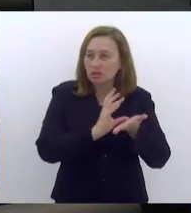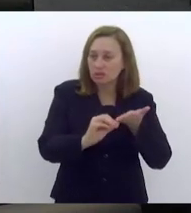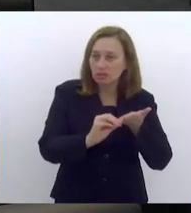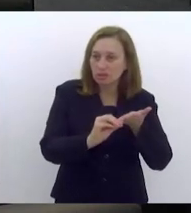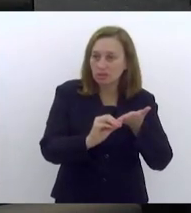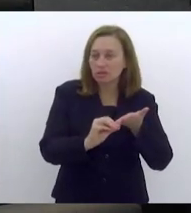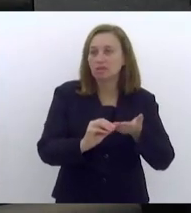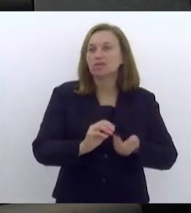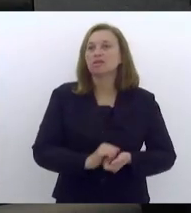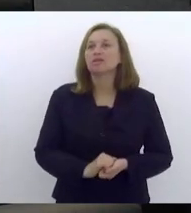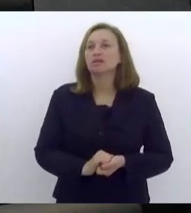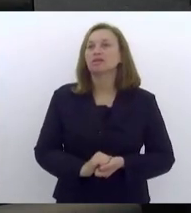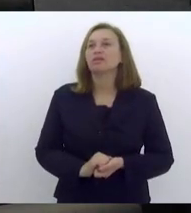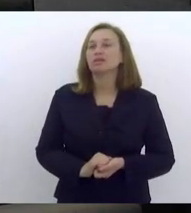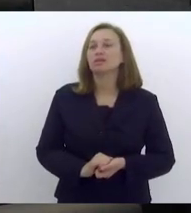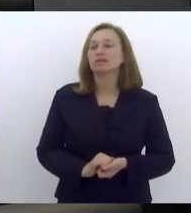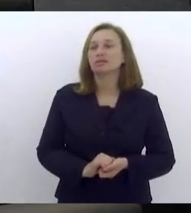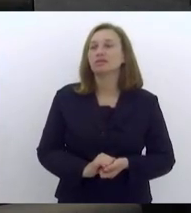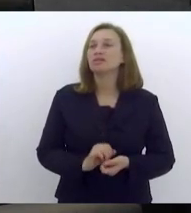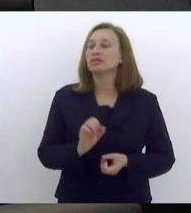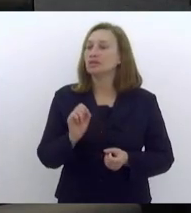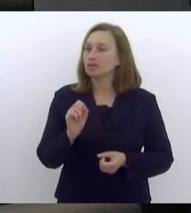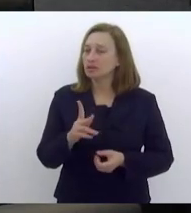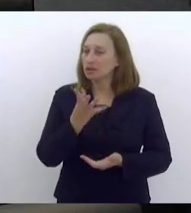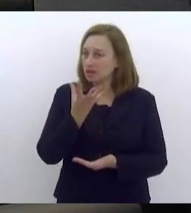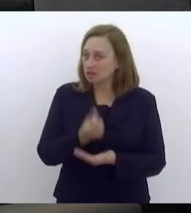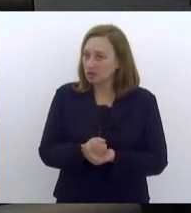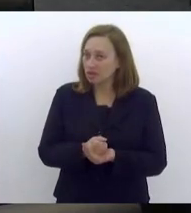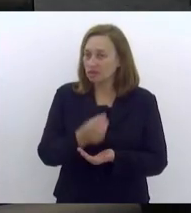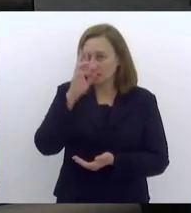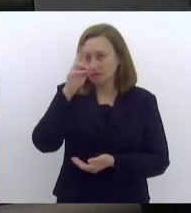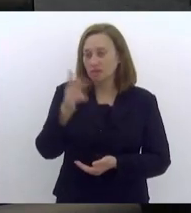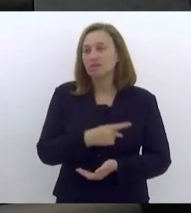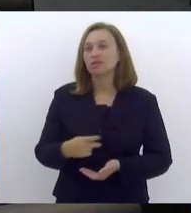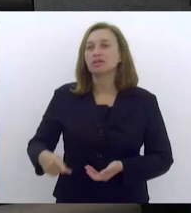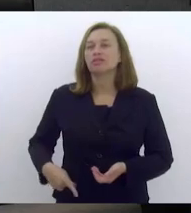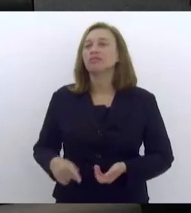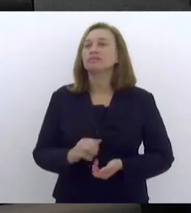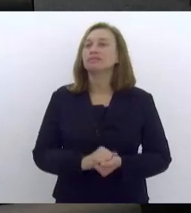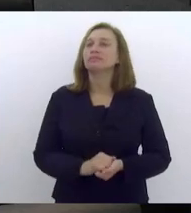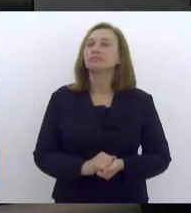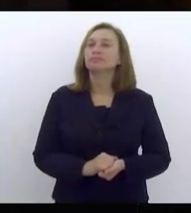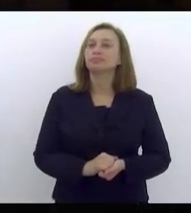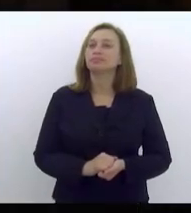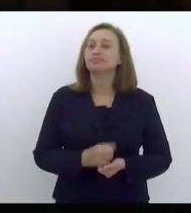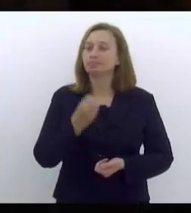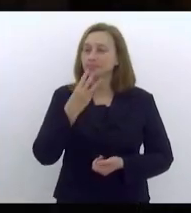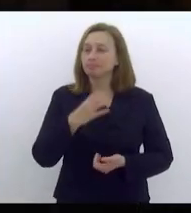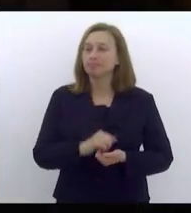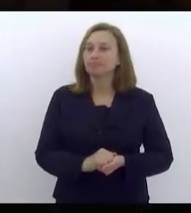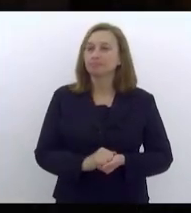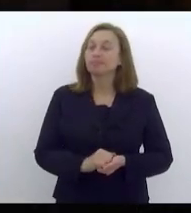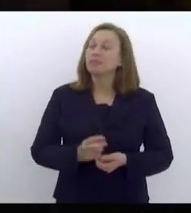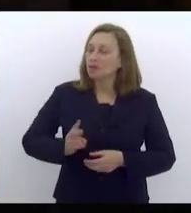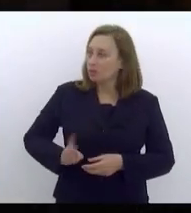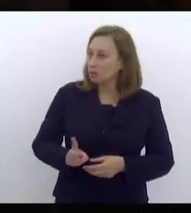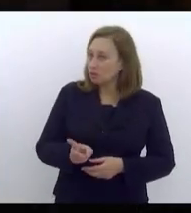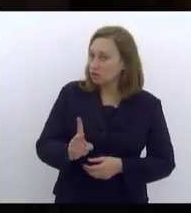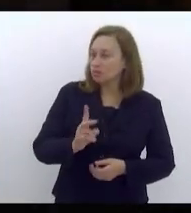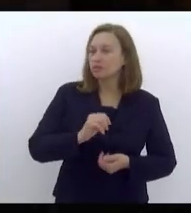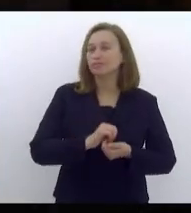emendas. Emendas. Está feito o registro, senhor presidente. Bom, mas continuava